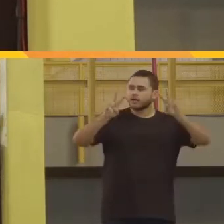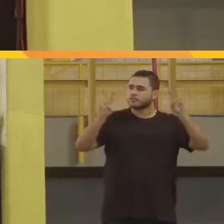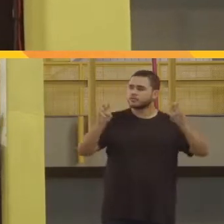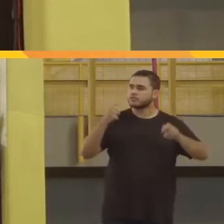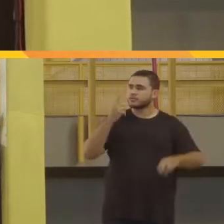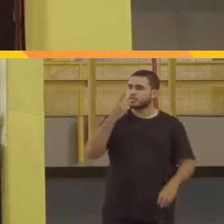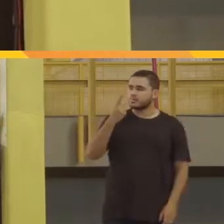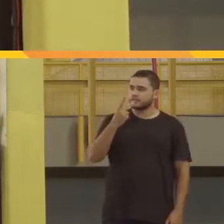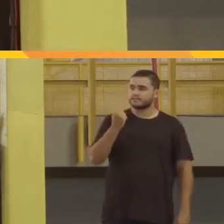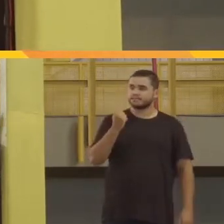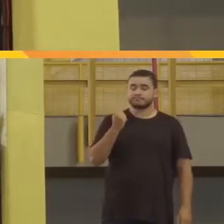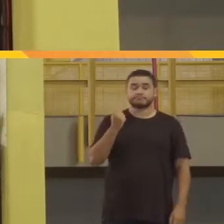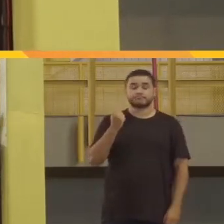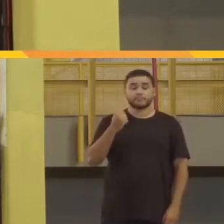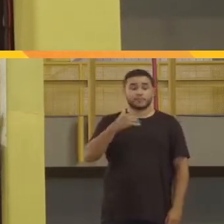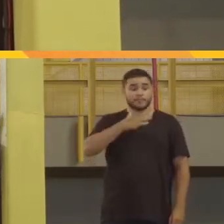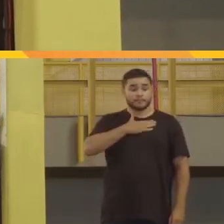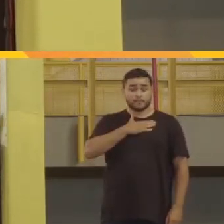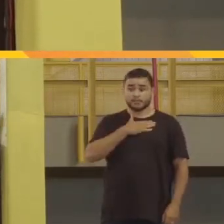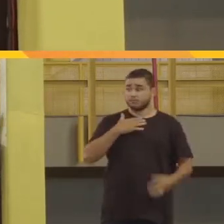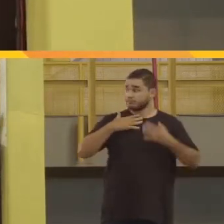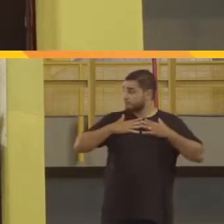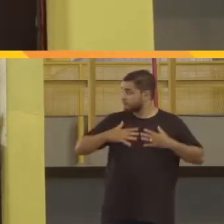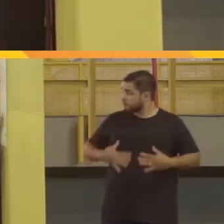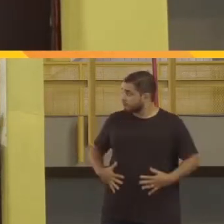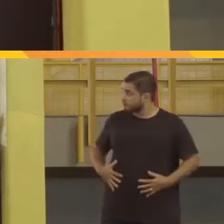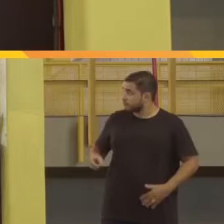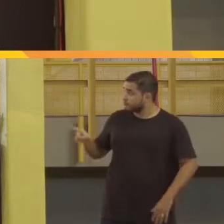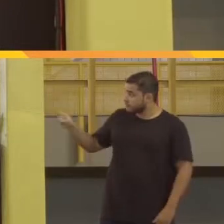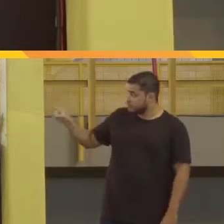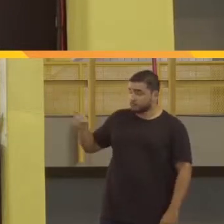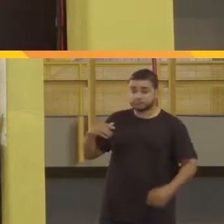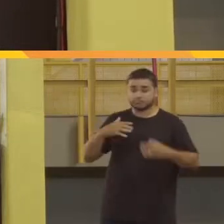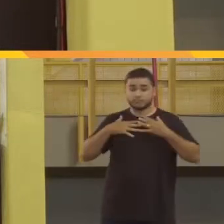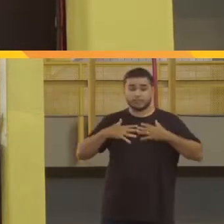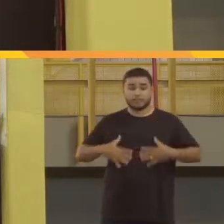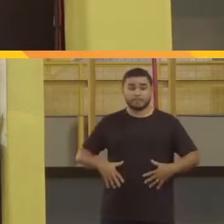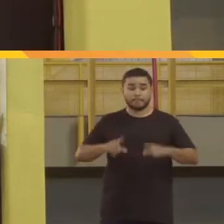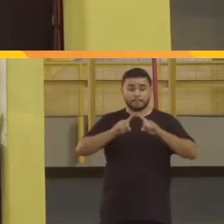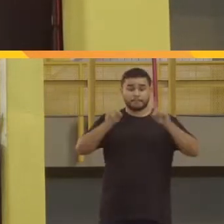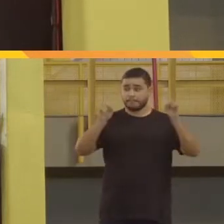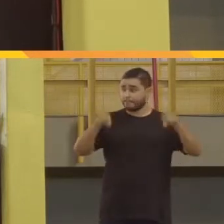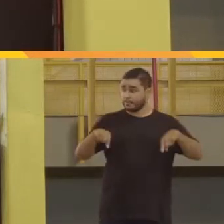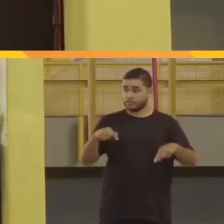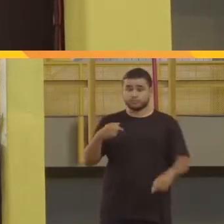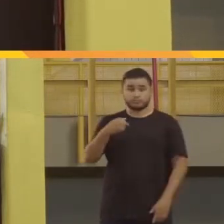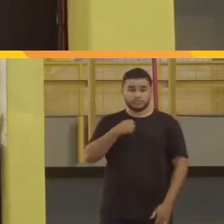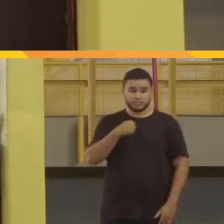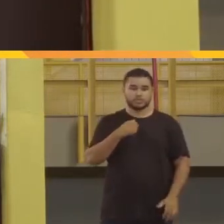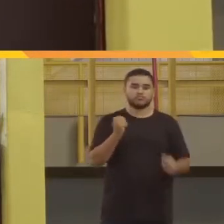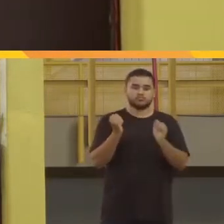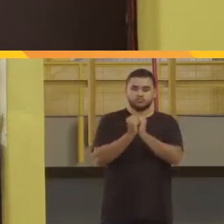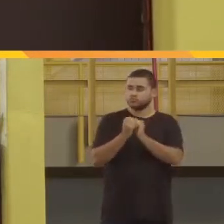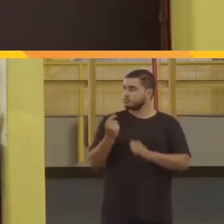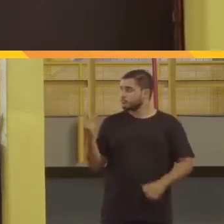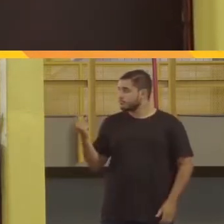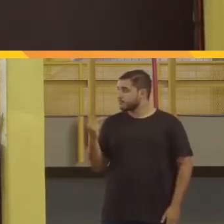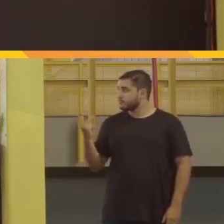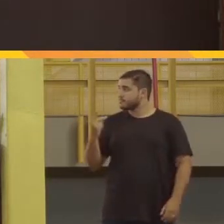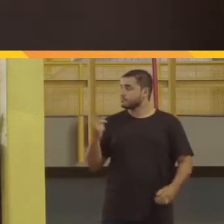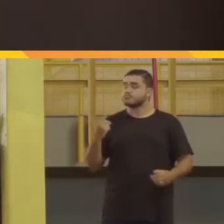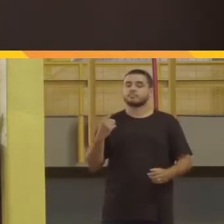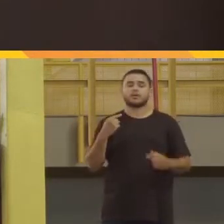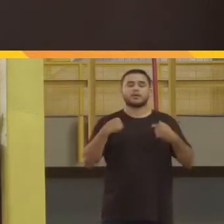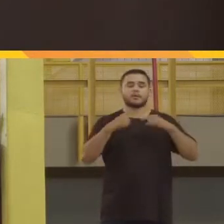estou vestindo, essa camisa é a camisa do projeto do qual eu e o Tiago fazemos parte, o